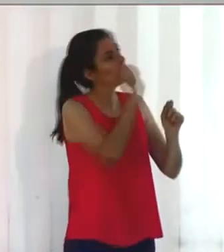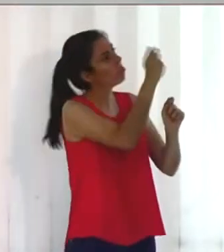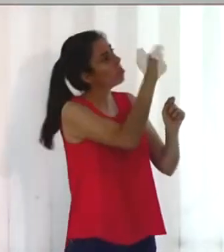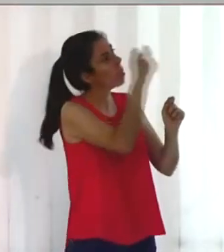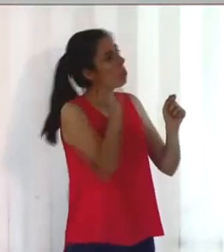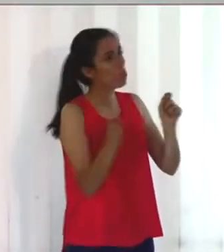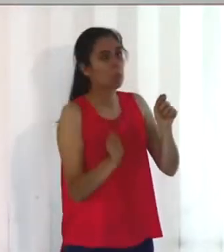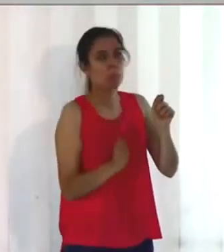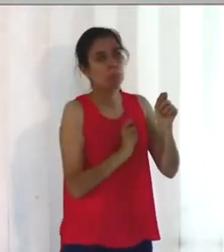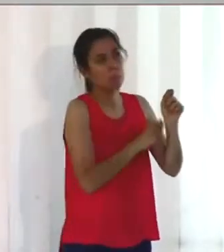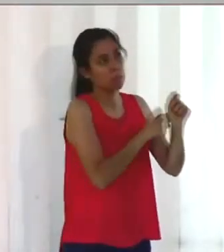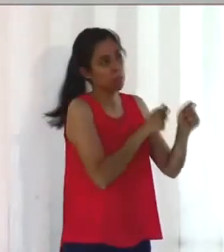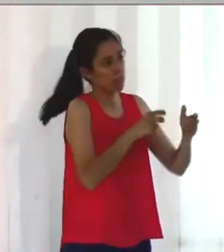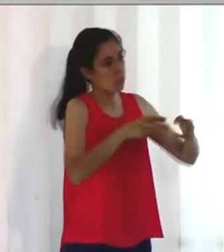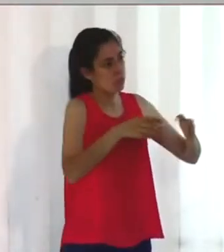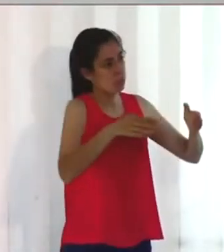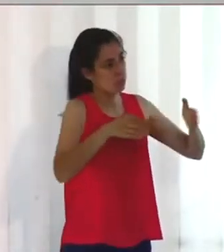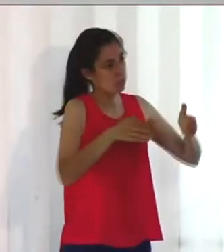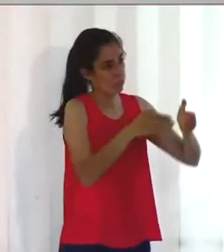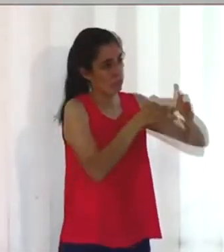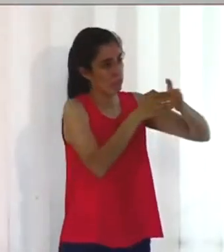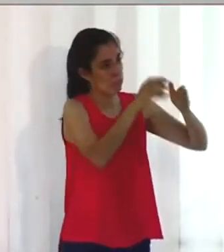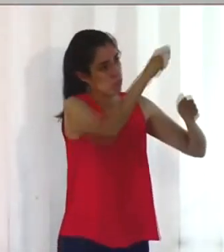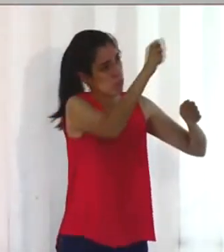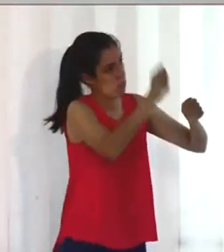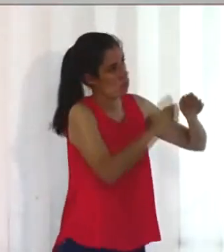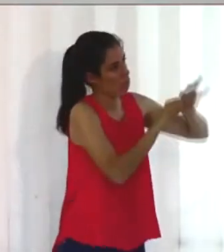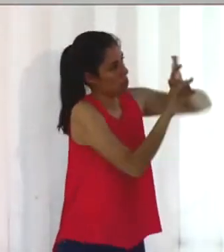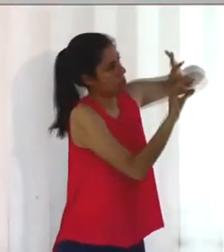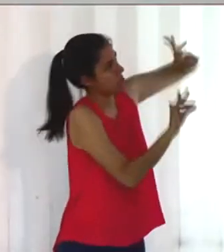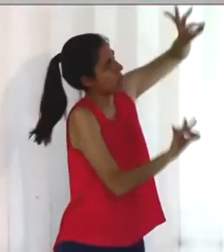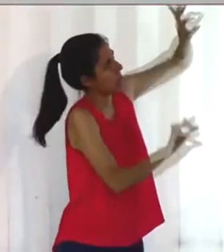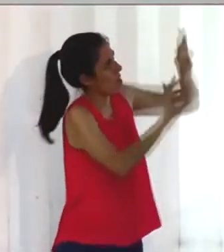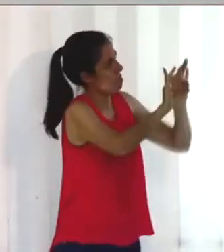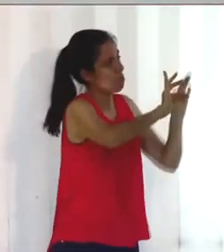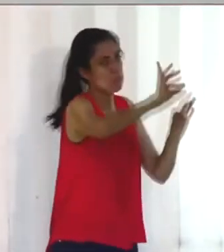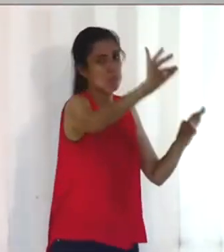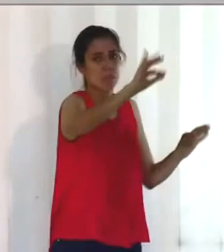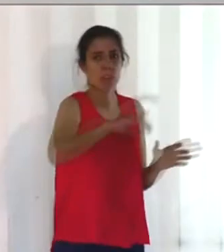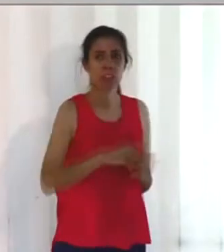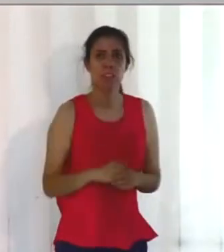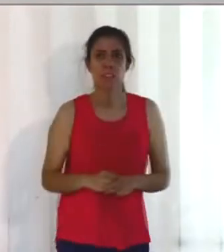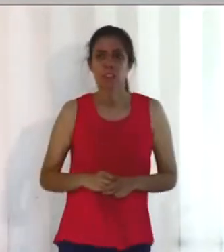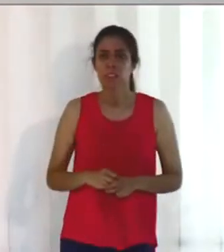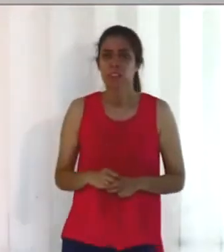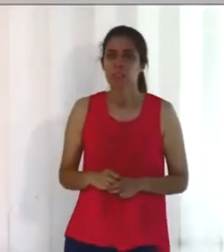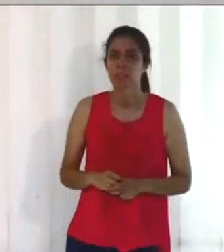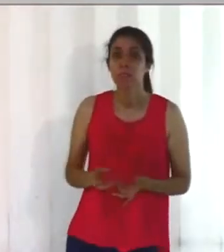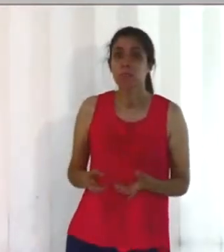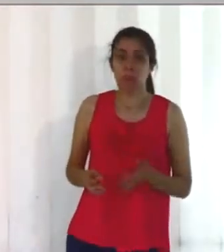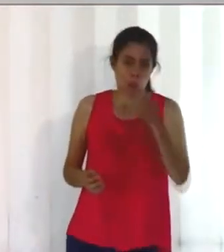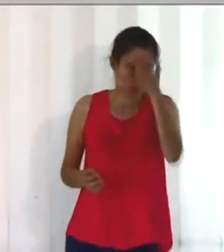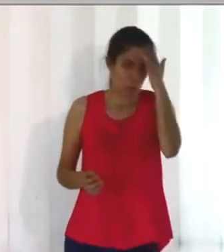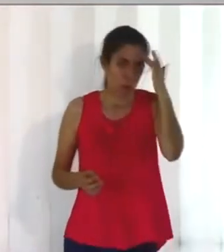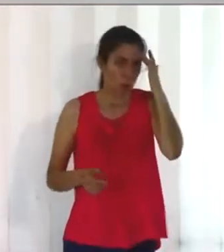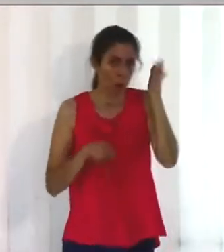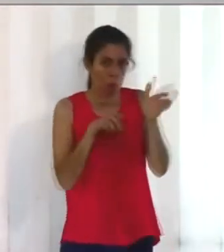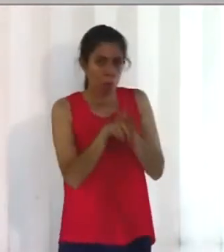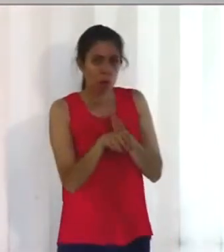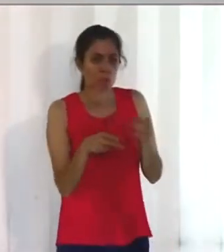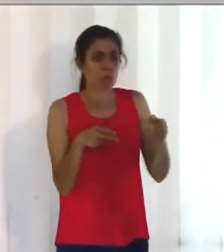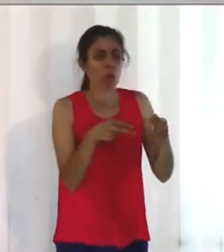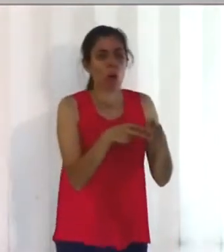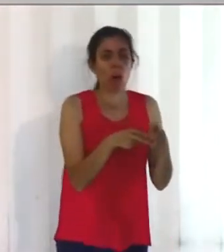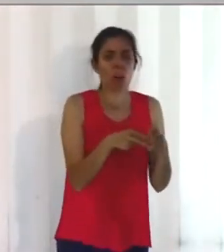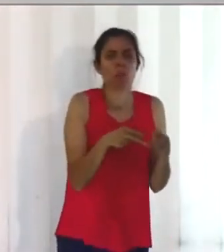perguntam: o que está fazendo? Uma arca. Mas arca para quê? É porque Deus disse que é para fazer,